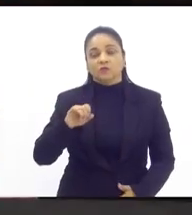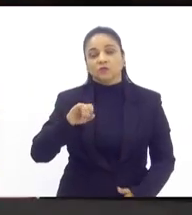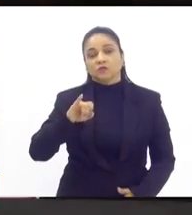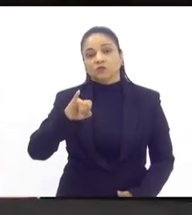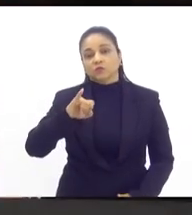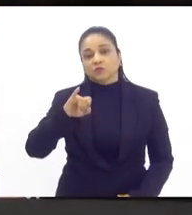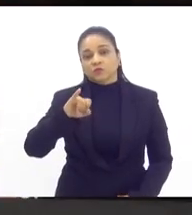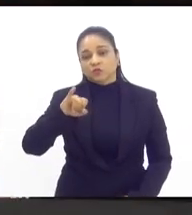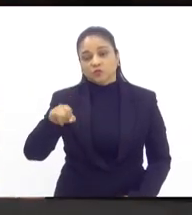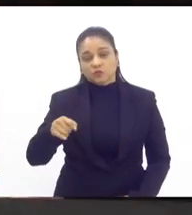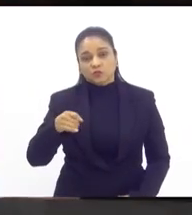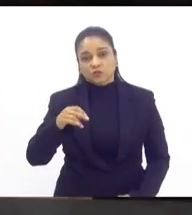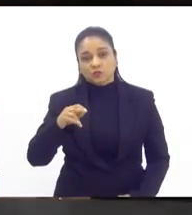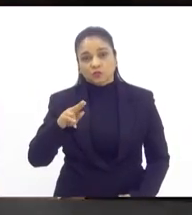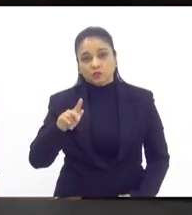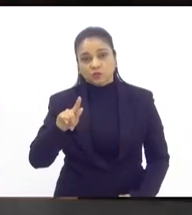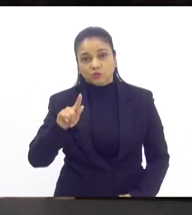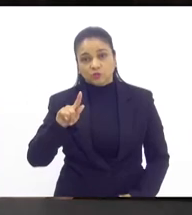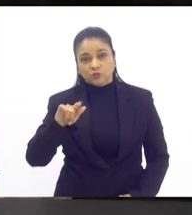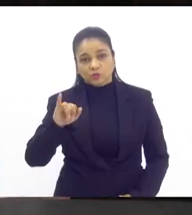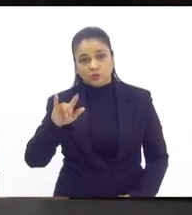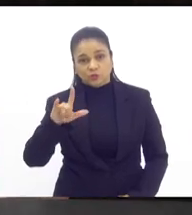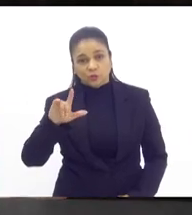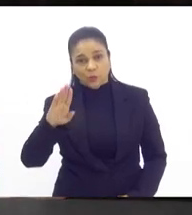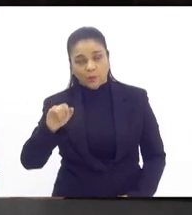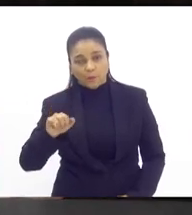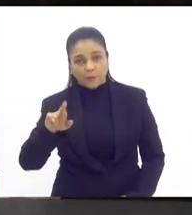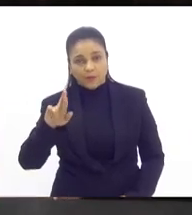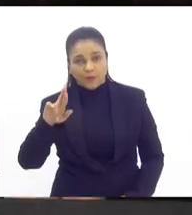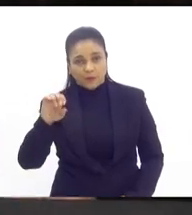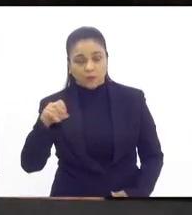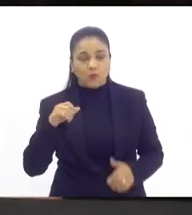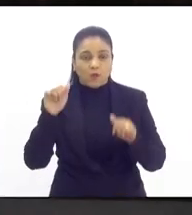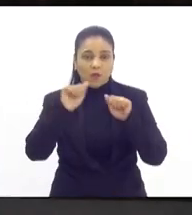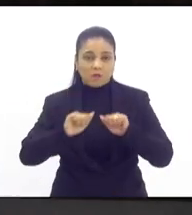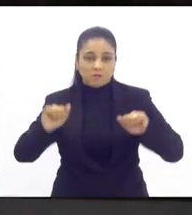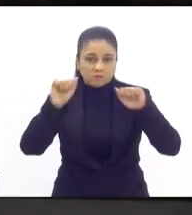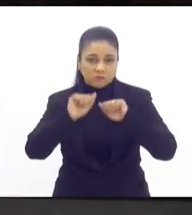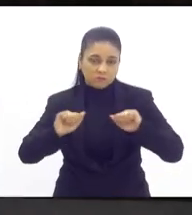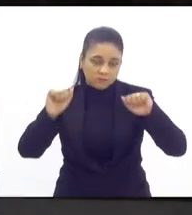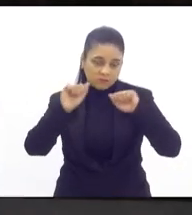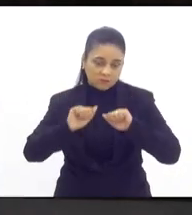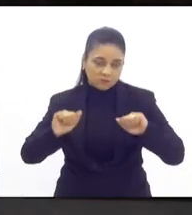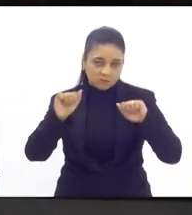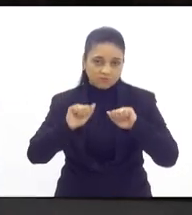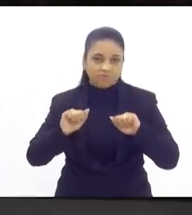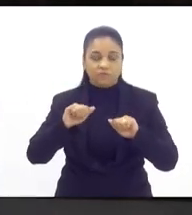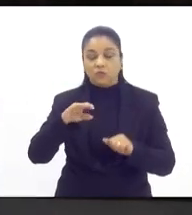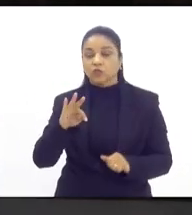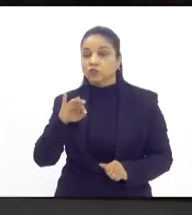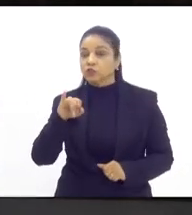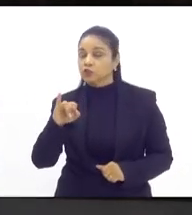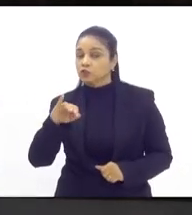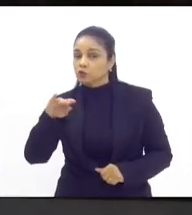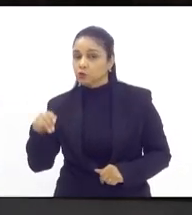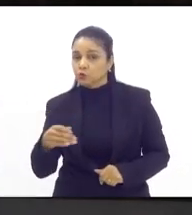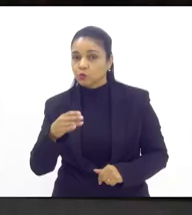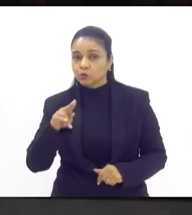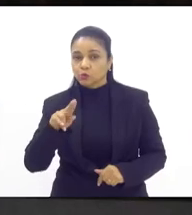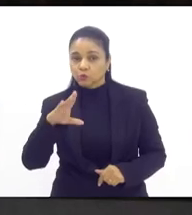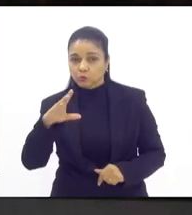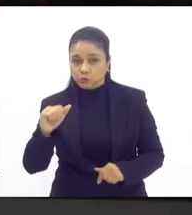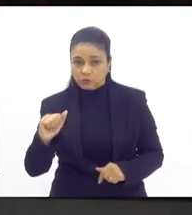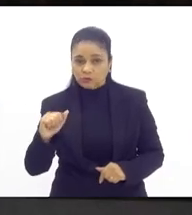da associação de moradores ali da nova Tijuca que vai nos dirigir a palavra